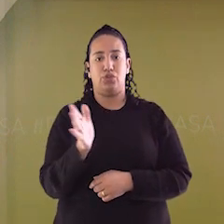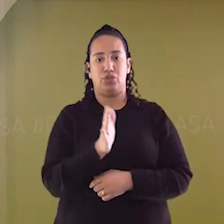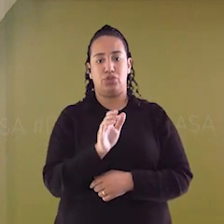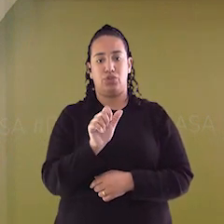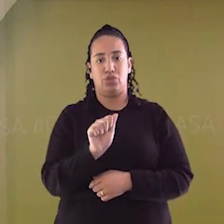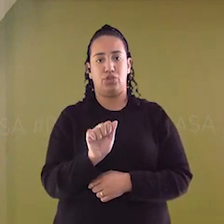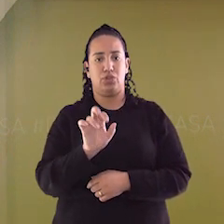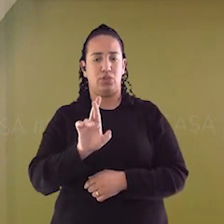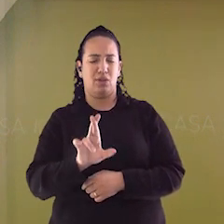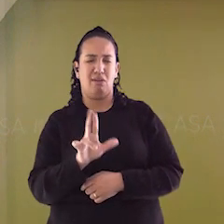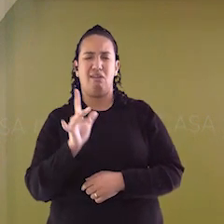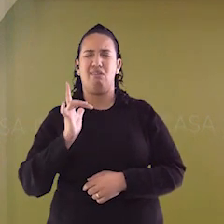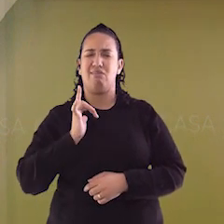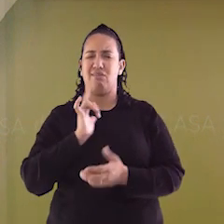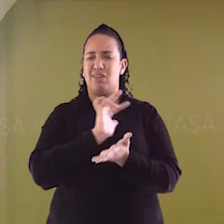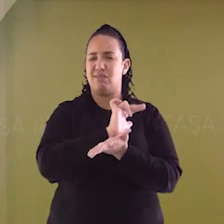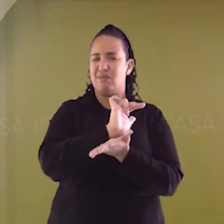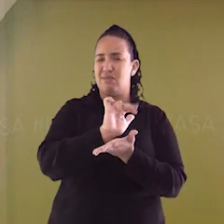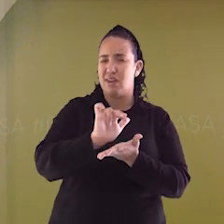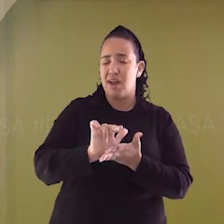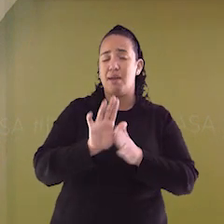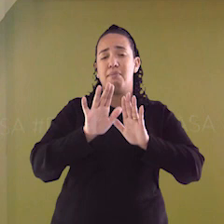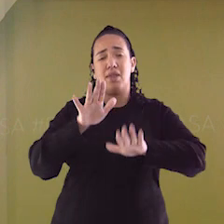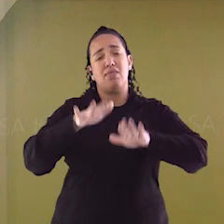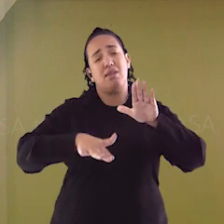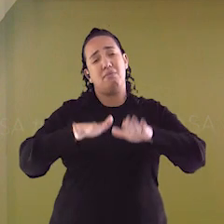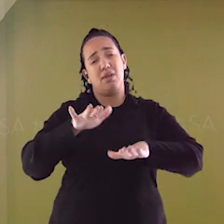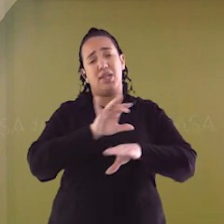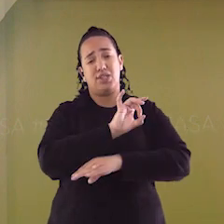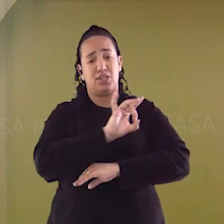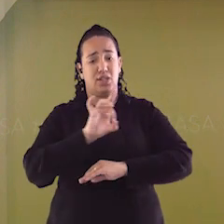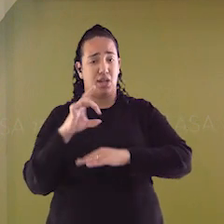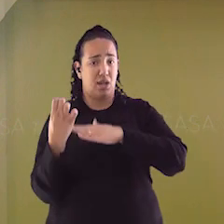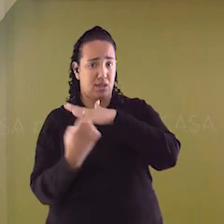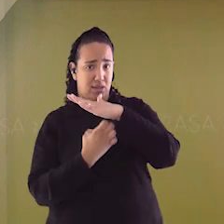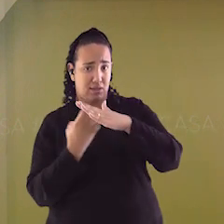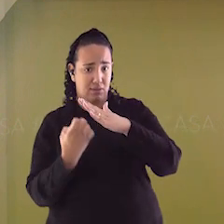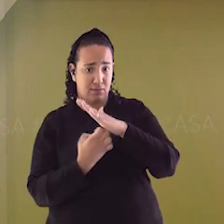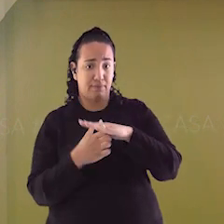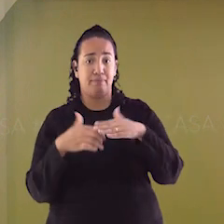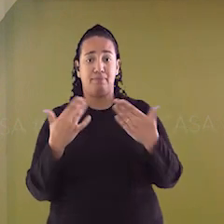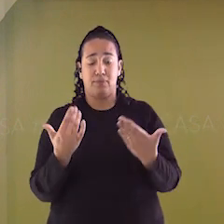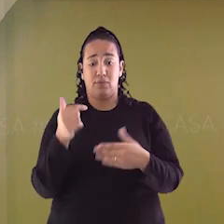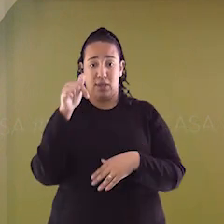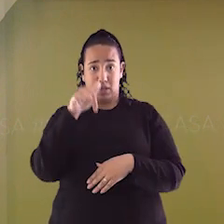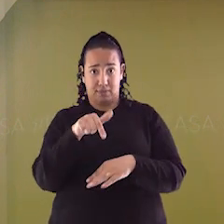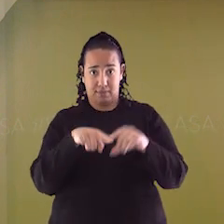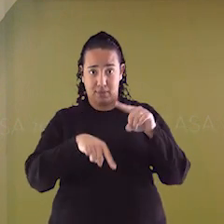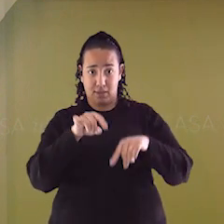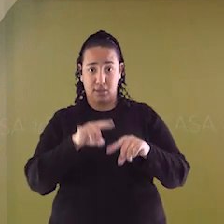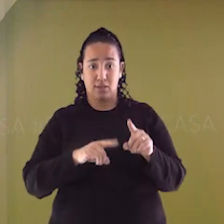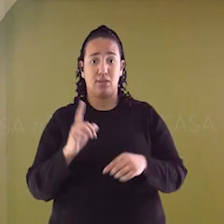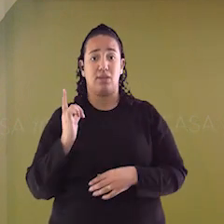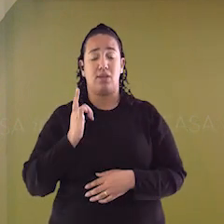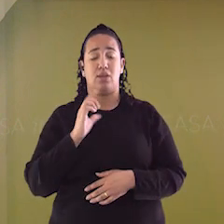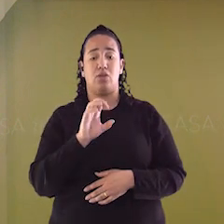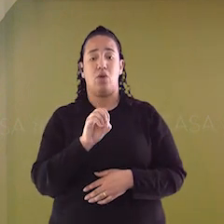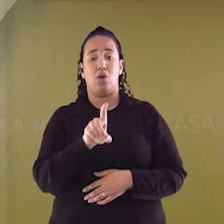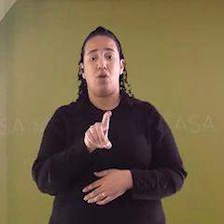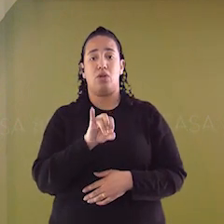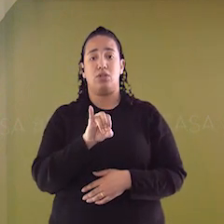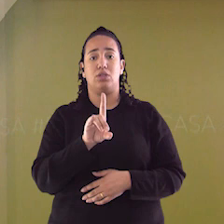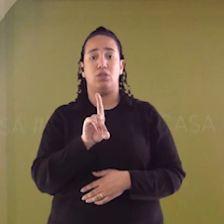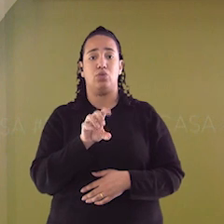com a necessidade específica de cada empresa. Esses filtros eles contêm o óxido de cálcio, a fim